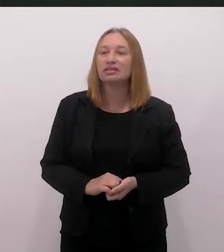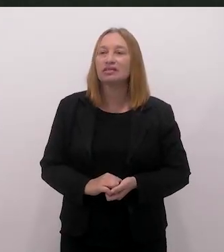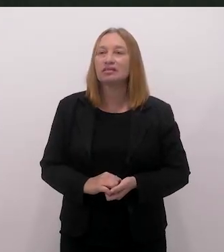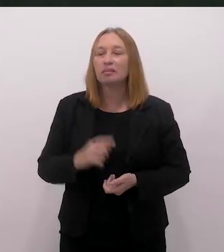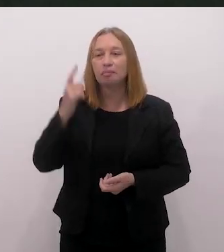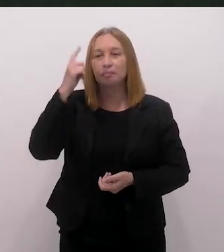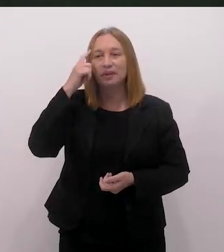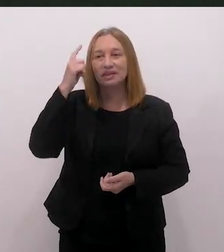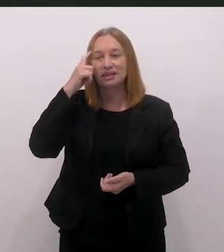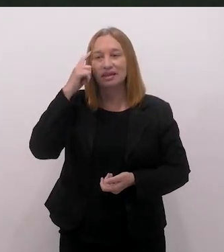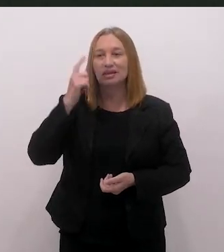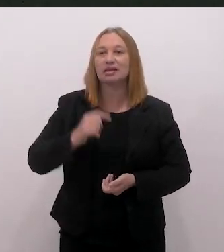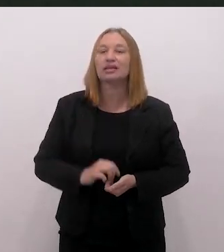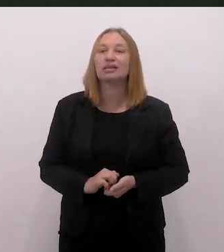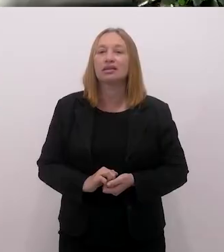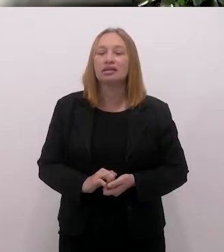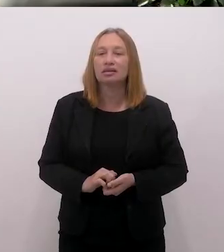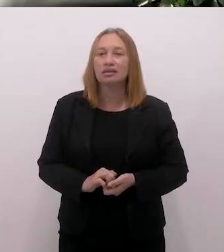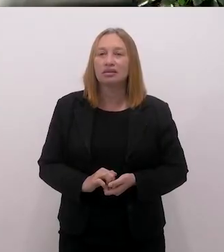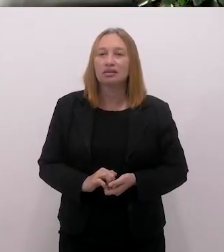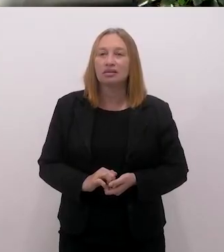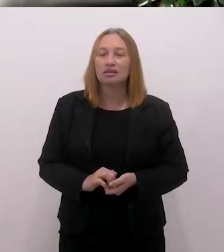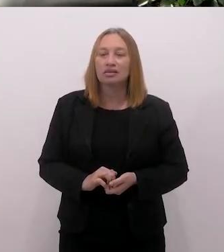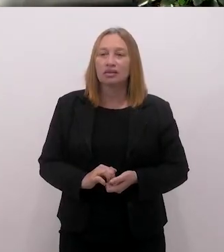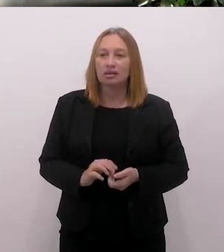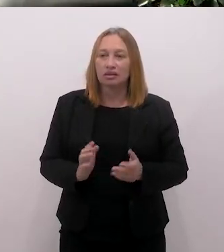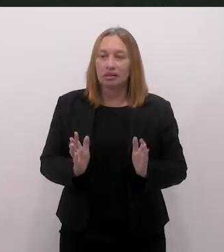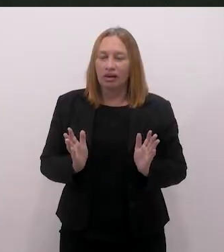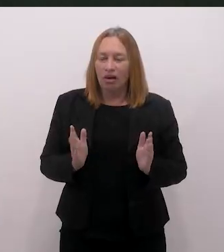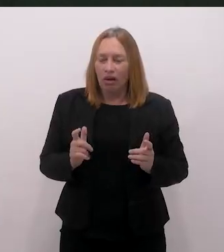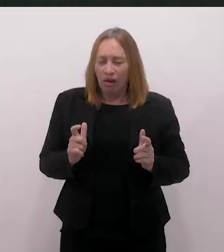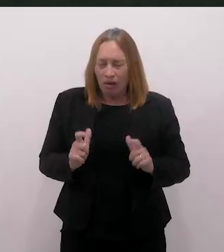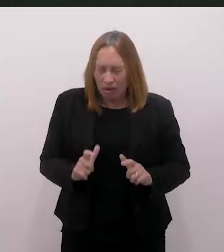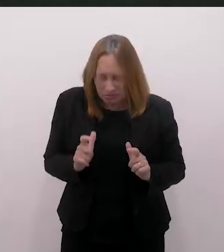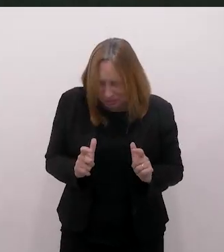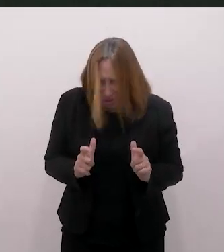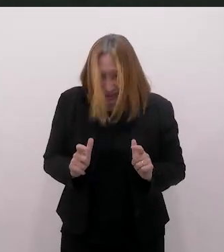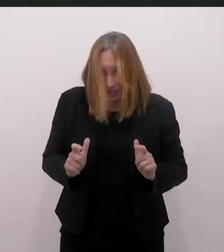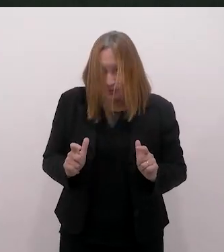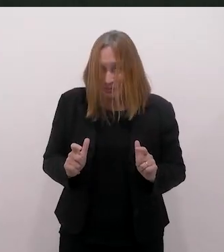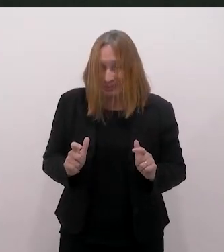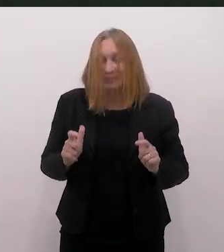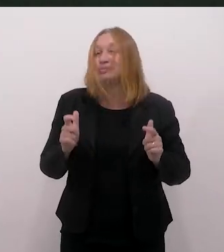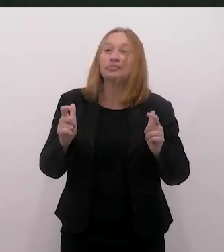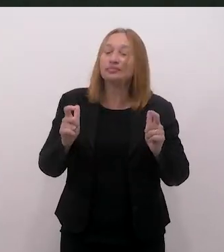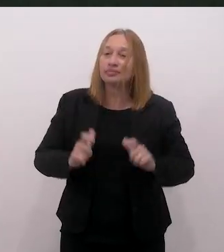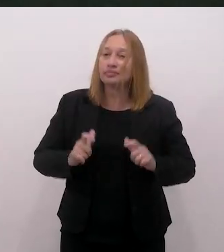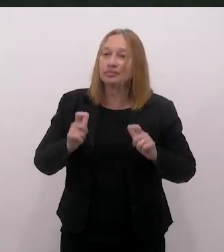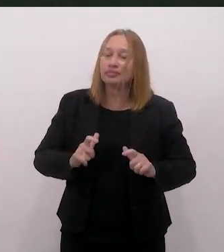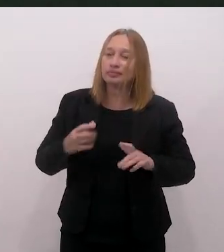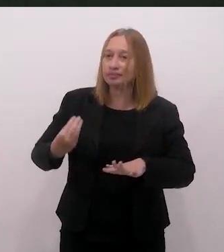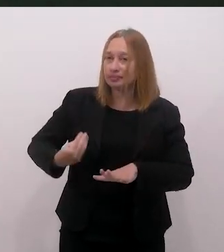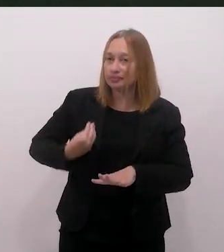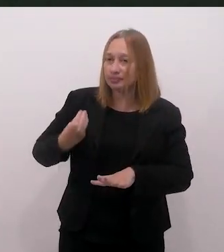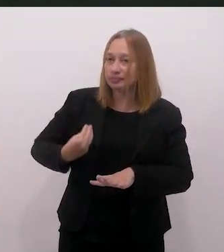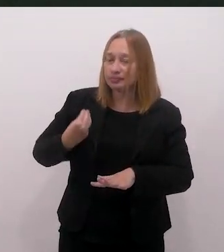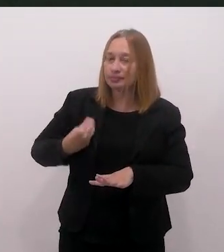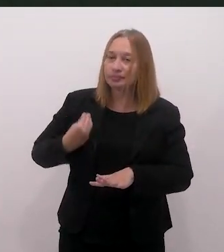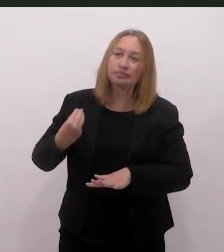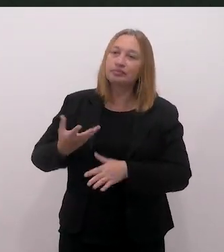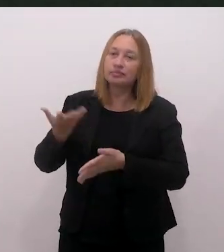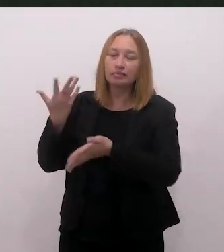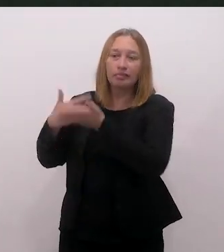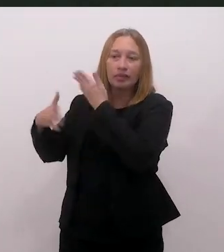falo reflexão. Isso, ótimo. Né? De onde nós estávamos, viemos, para onde estamos e